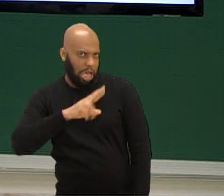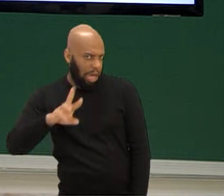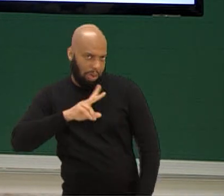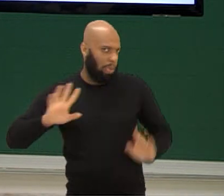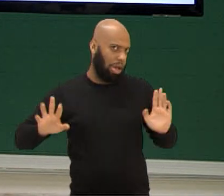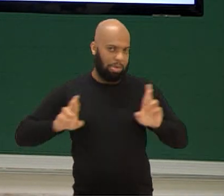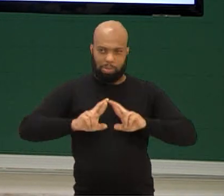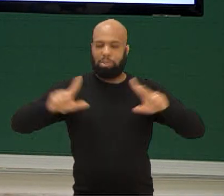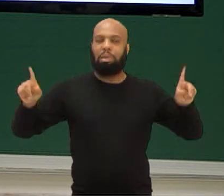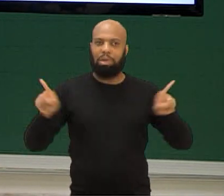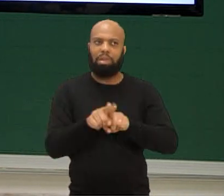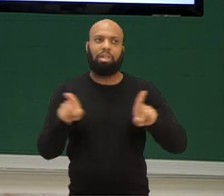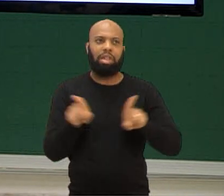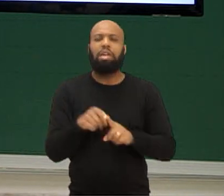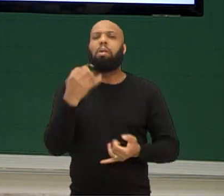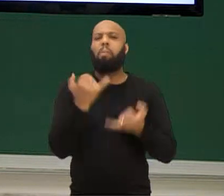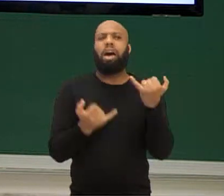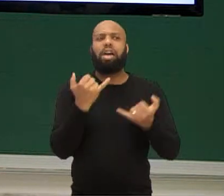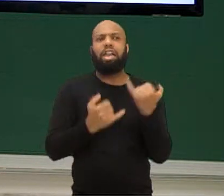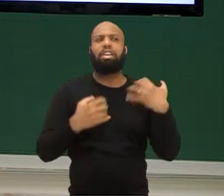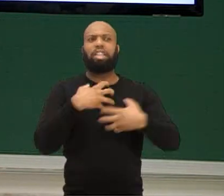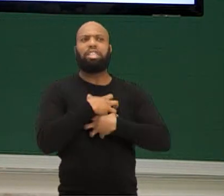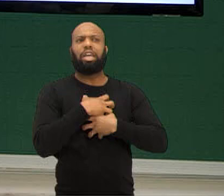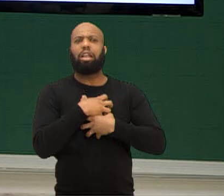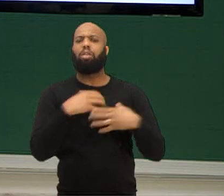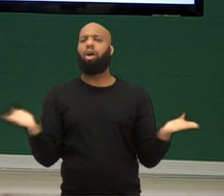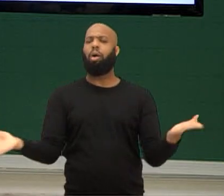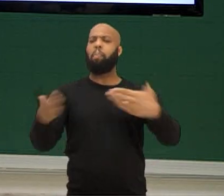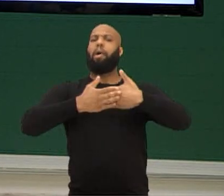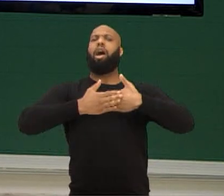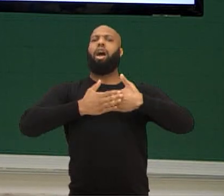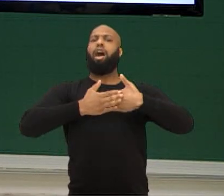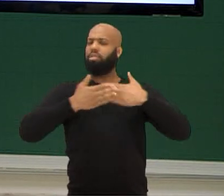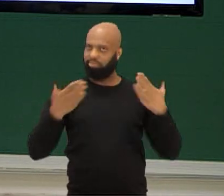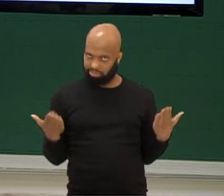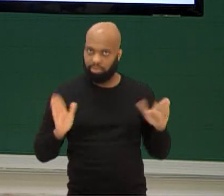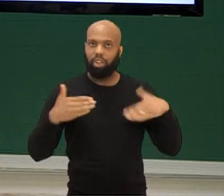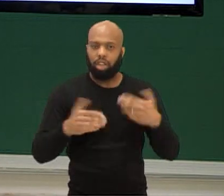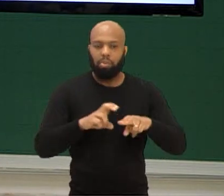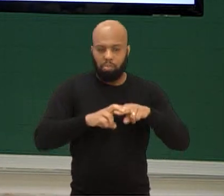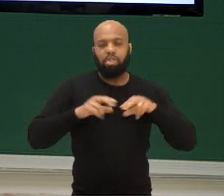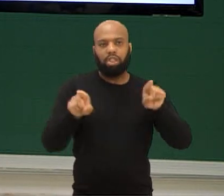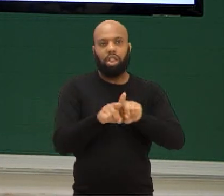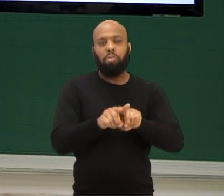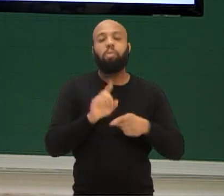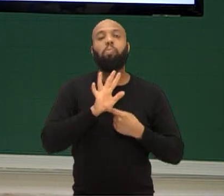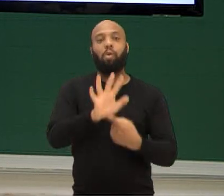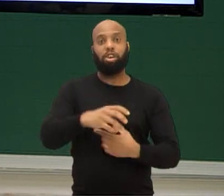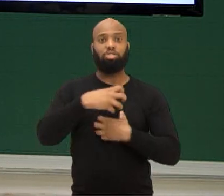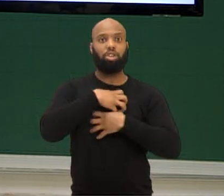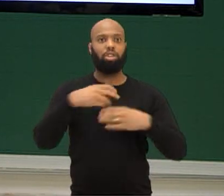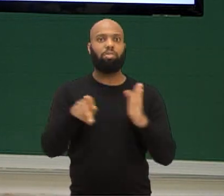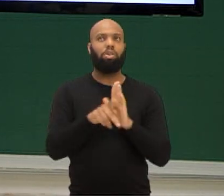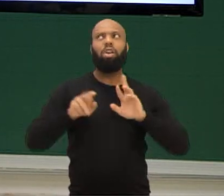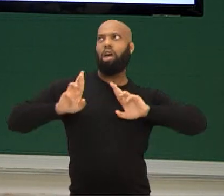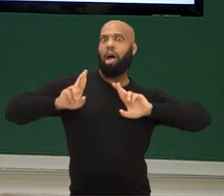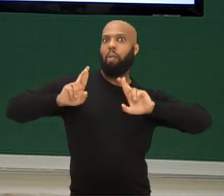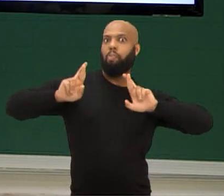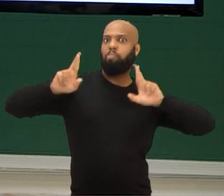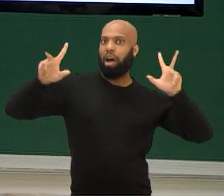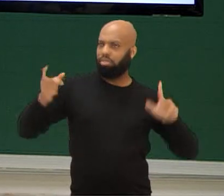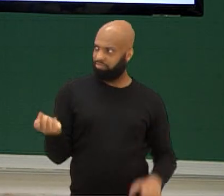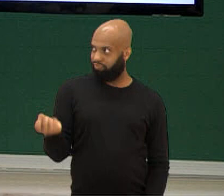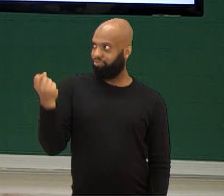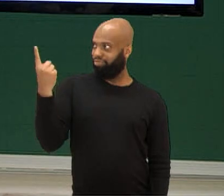bonita, né? Ela aparece uma coisa mais fechada, né? Então, por isso ela pode trazer esse ar de excentricidade